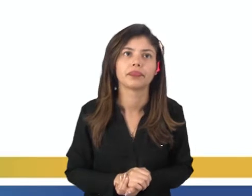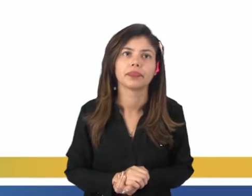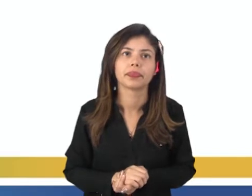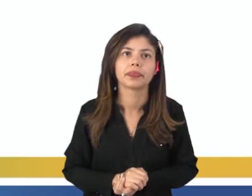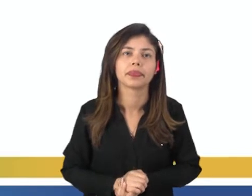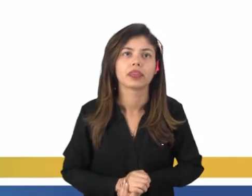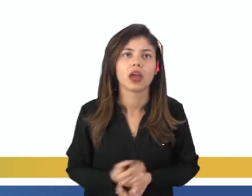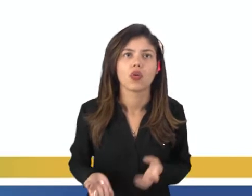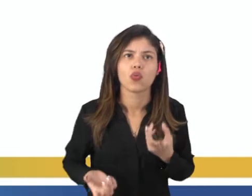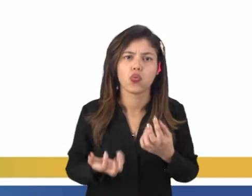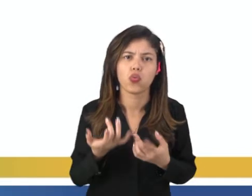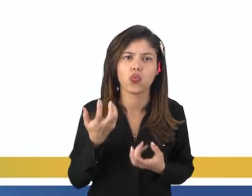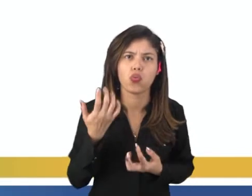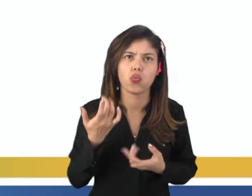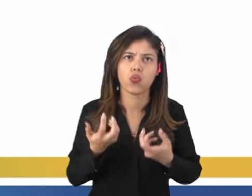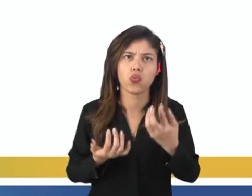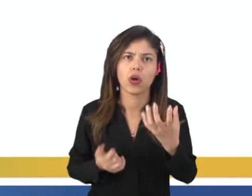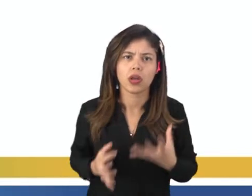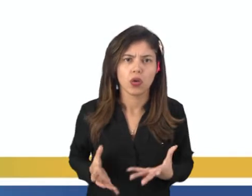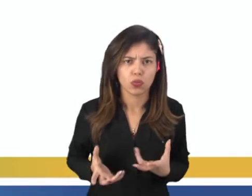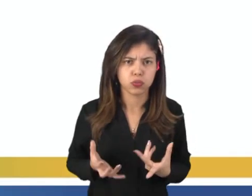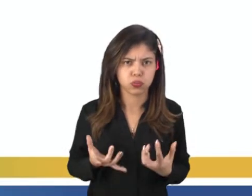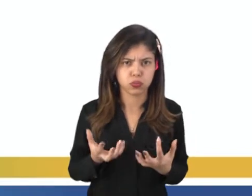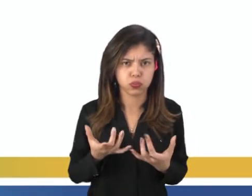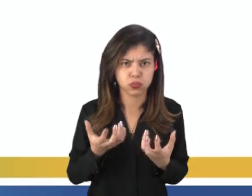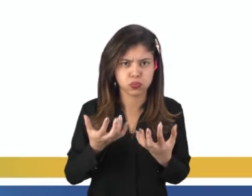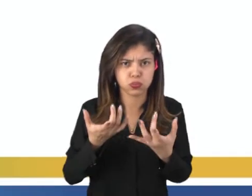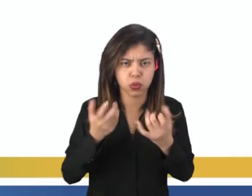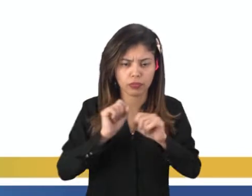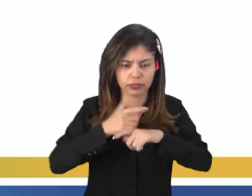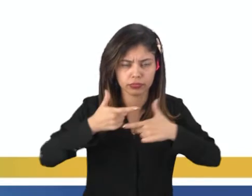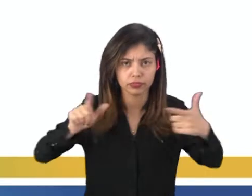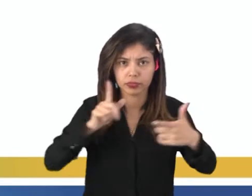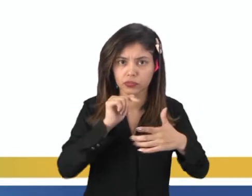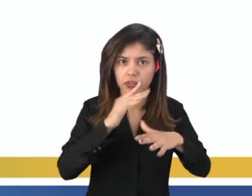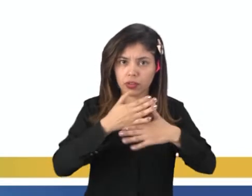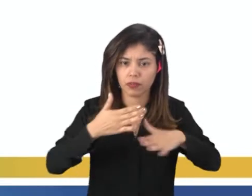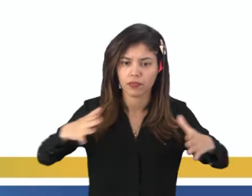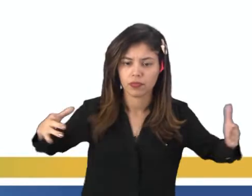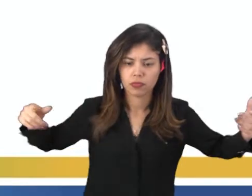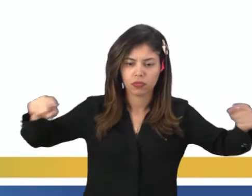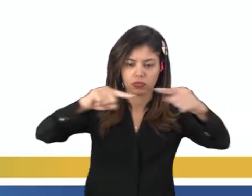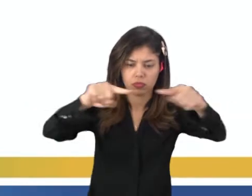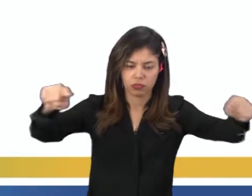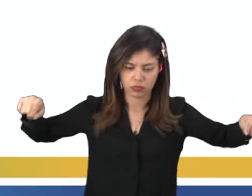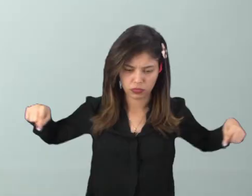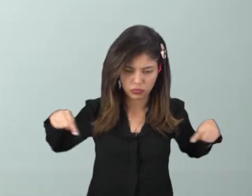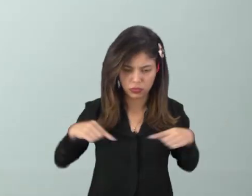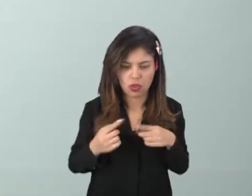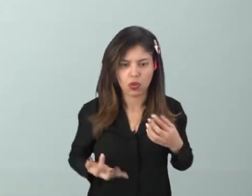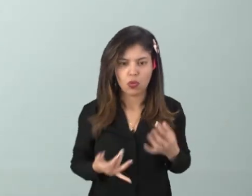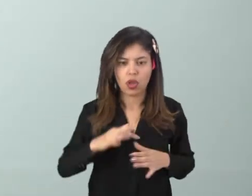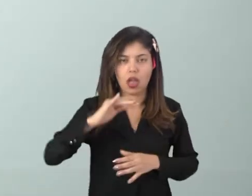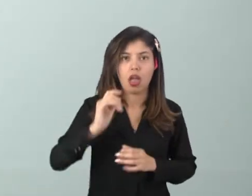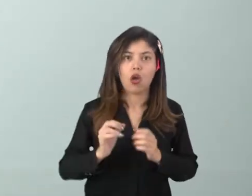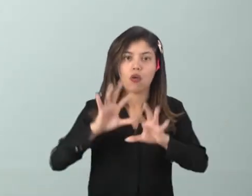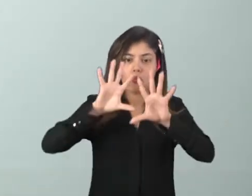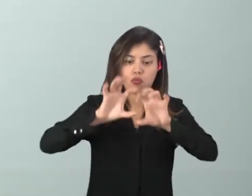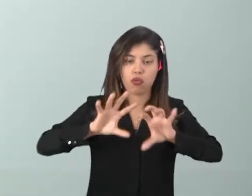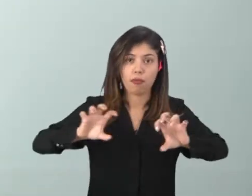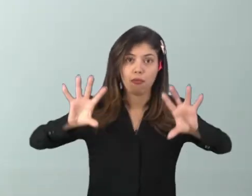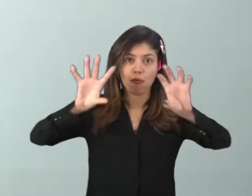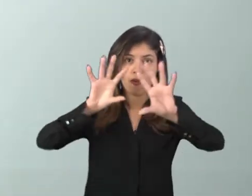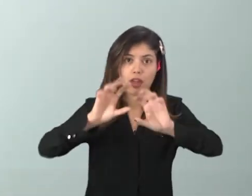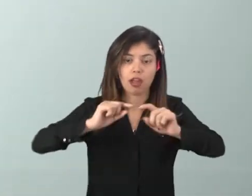queima esse combustível, né? Esquenta grandes volumes de água que ficam em caldeiras e o vapor dessa água movimenta turbinas